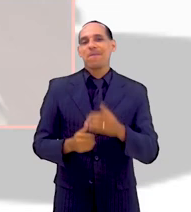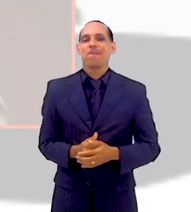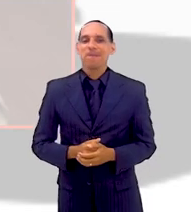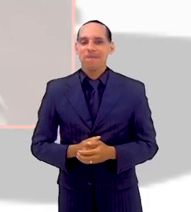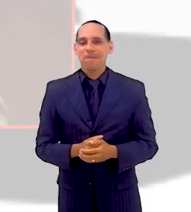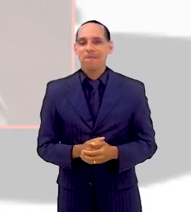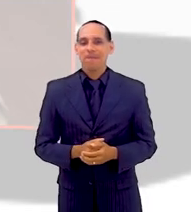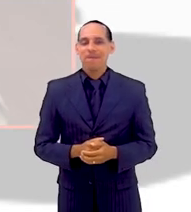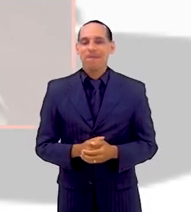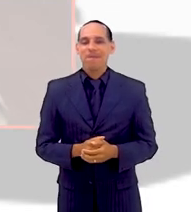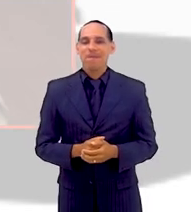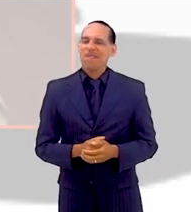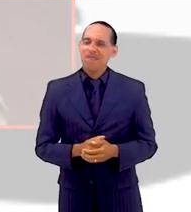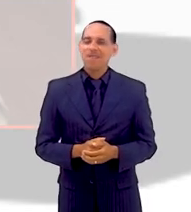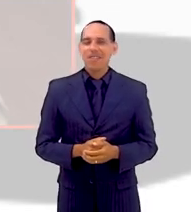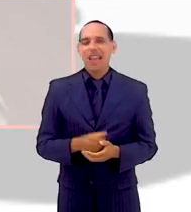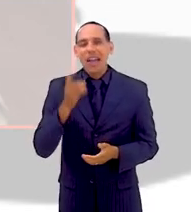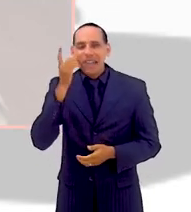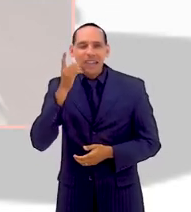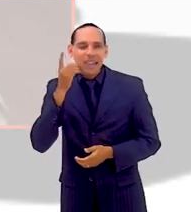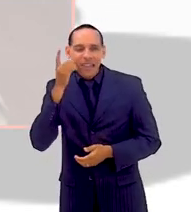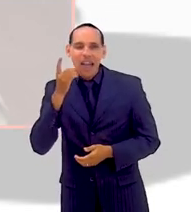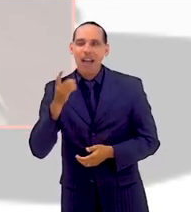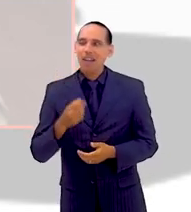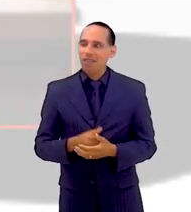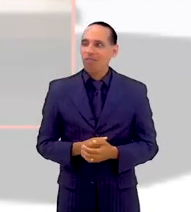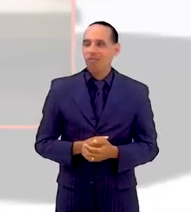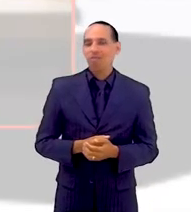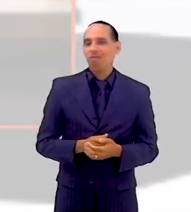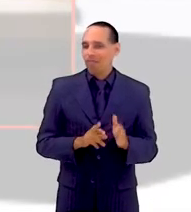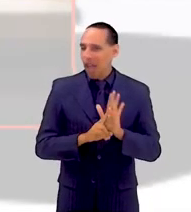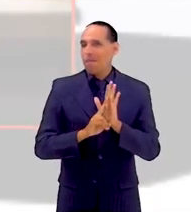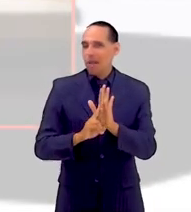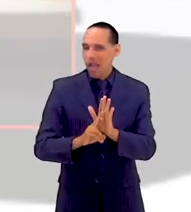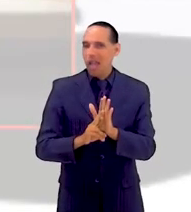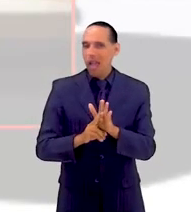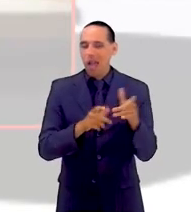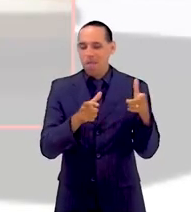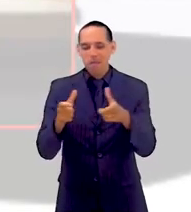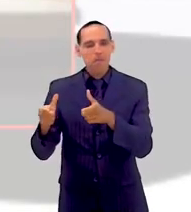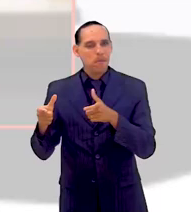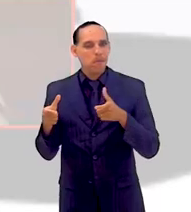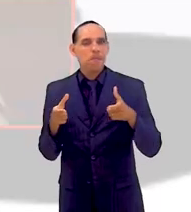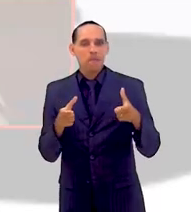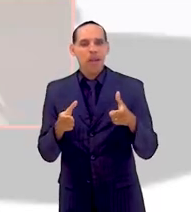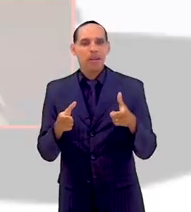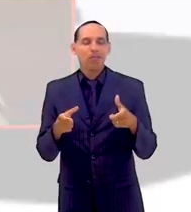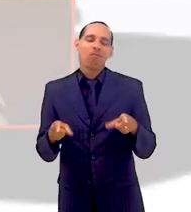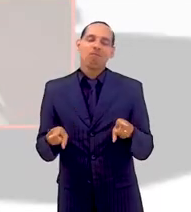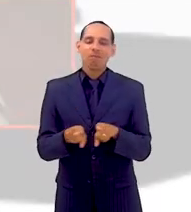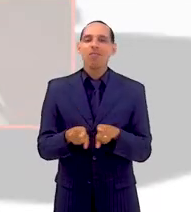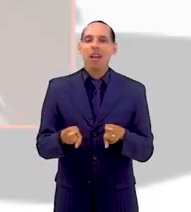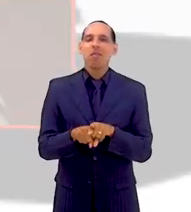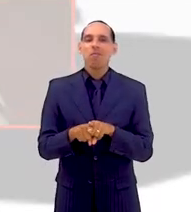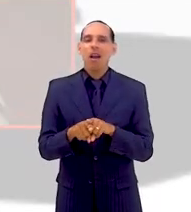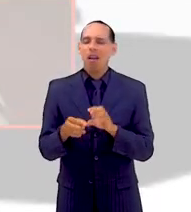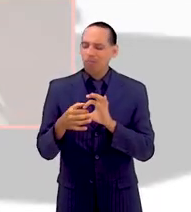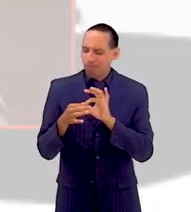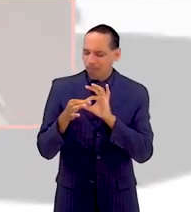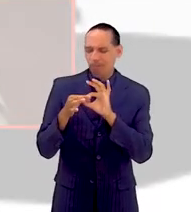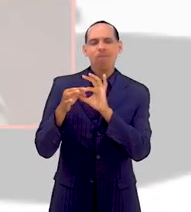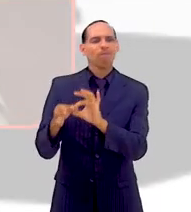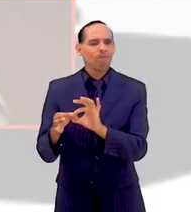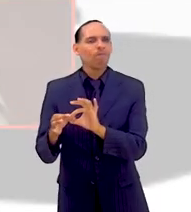que os deputados representativos dessas regiões também cerraram